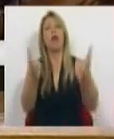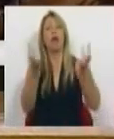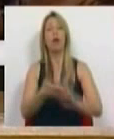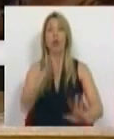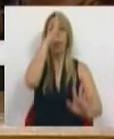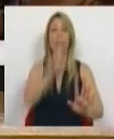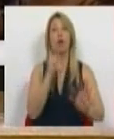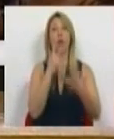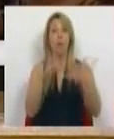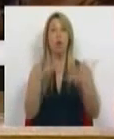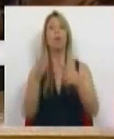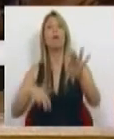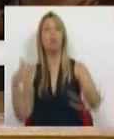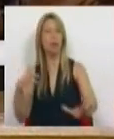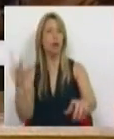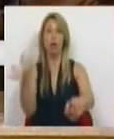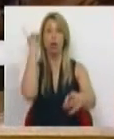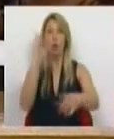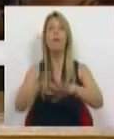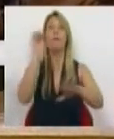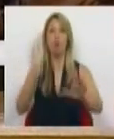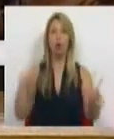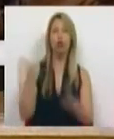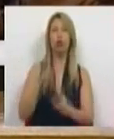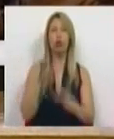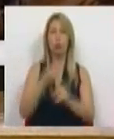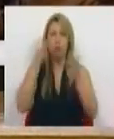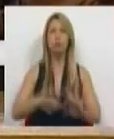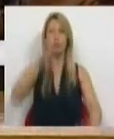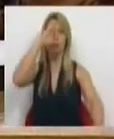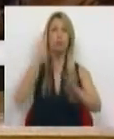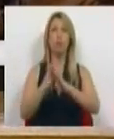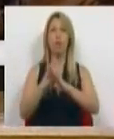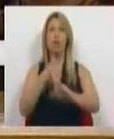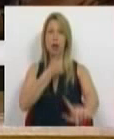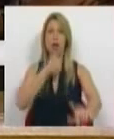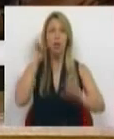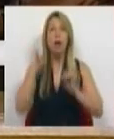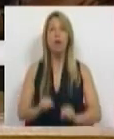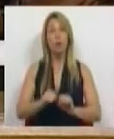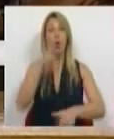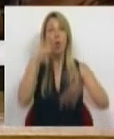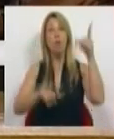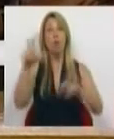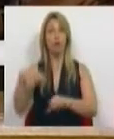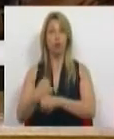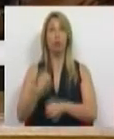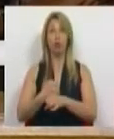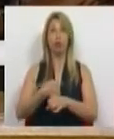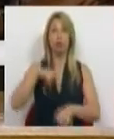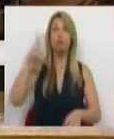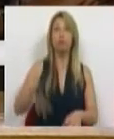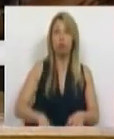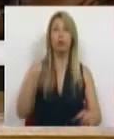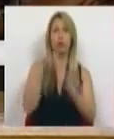parlamentar, mas sim o resultado da luta firme, convicta e determinada que os trabalhadores e o povo português souberam travar durante anos